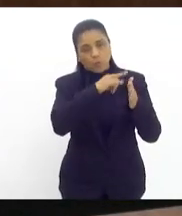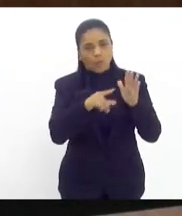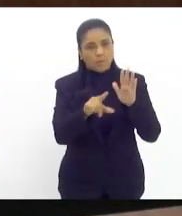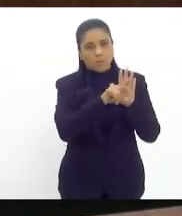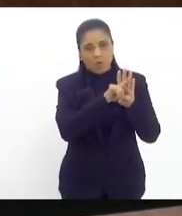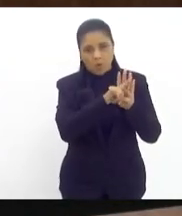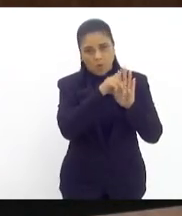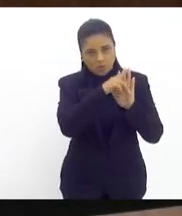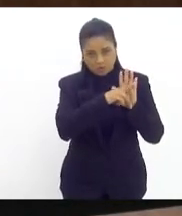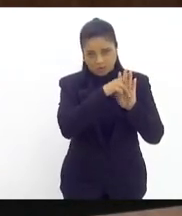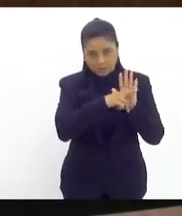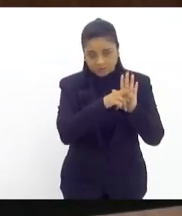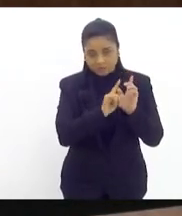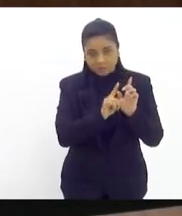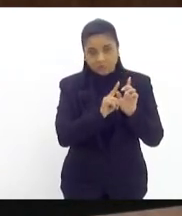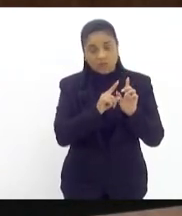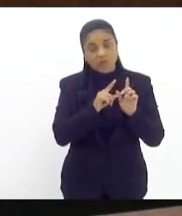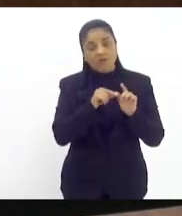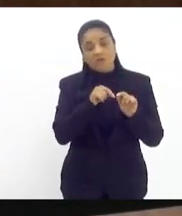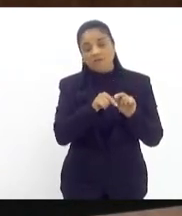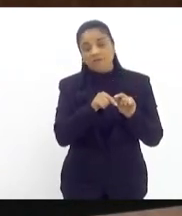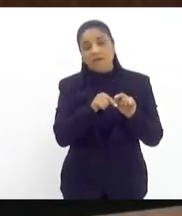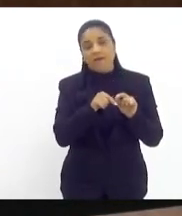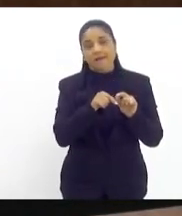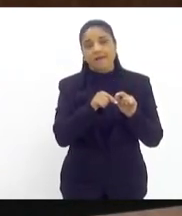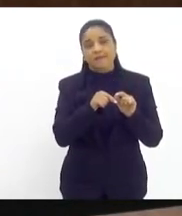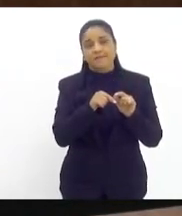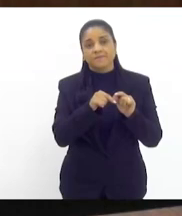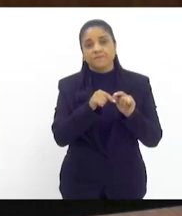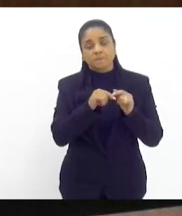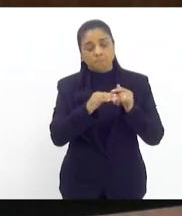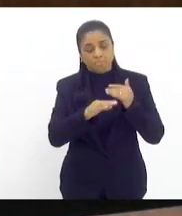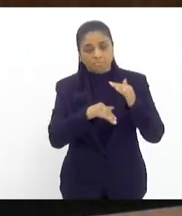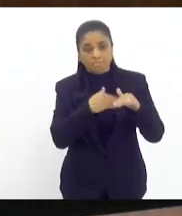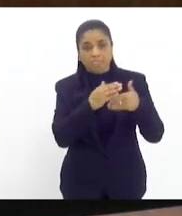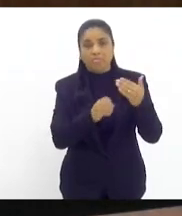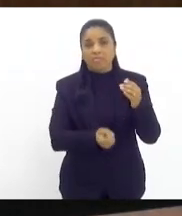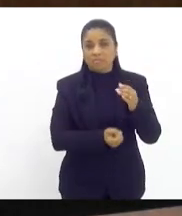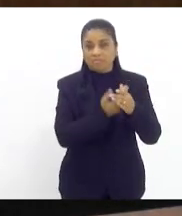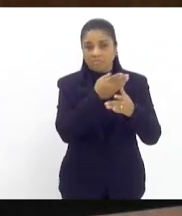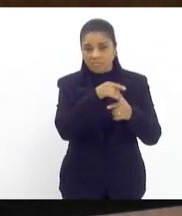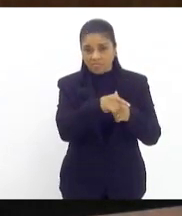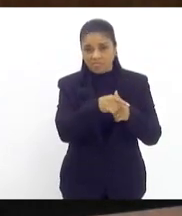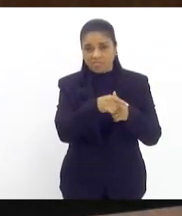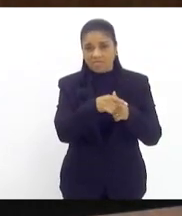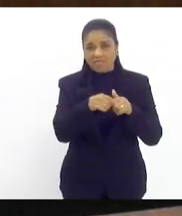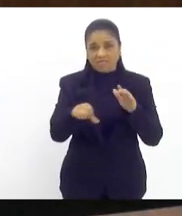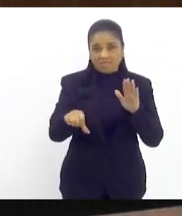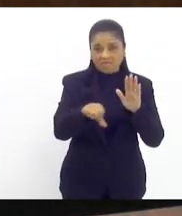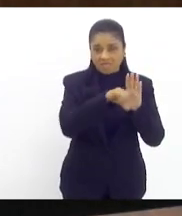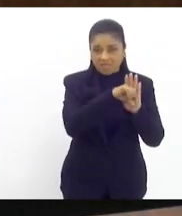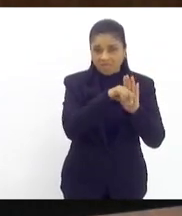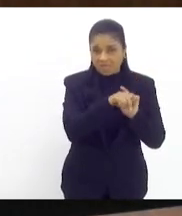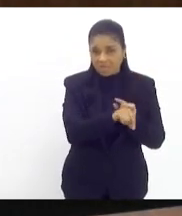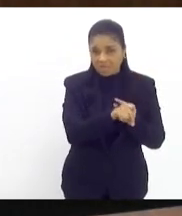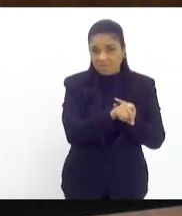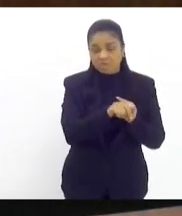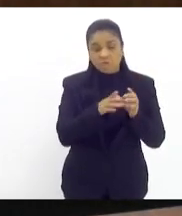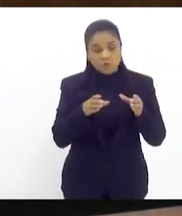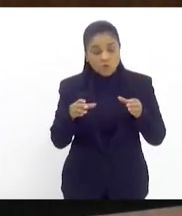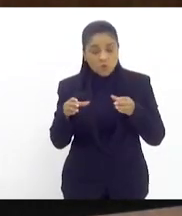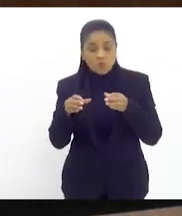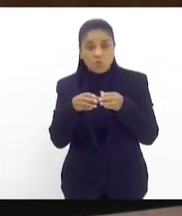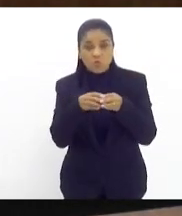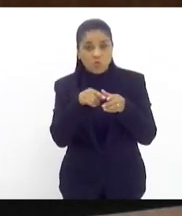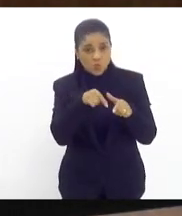vai produzir esses fascínoras é quando alguém juntamente com o seu grupo